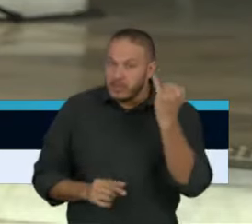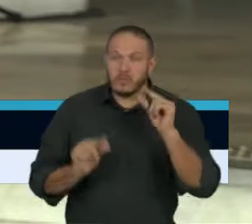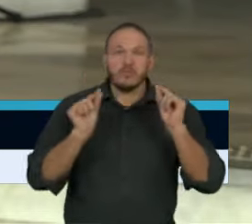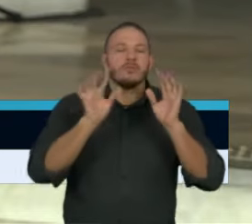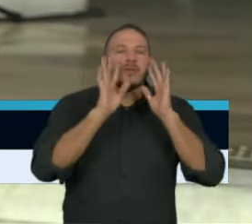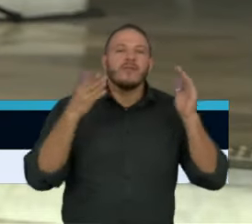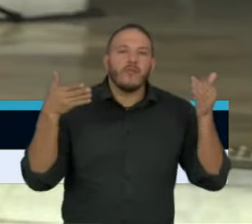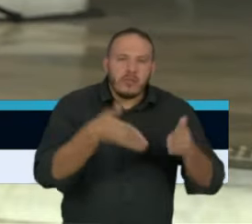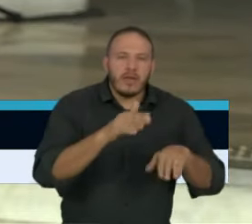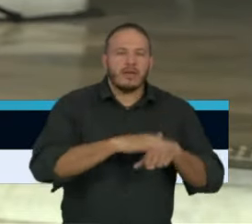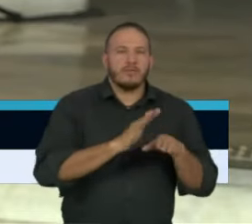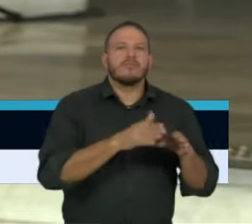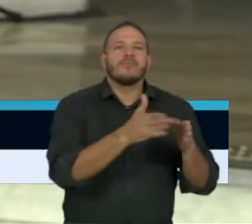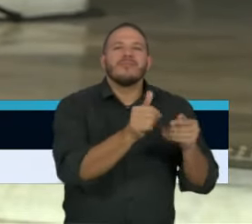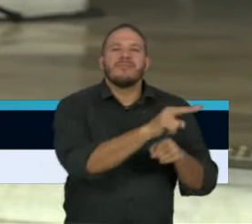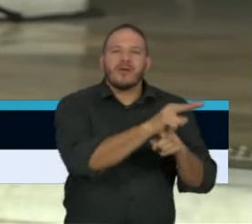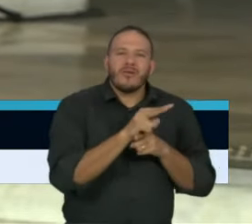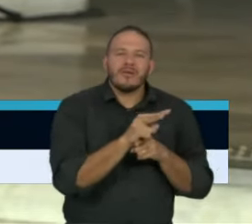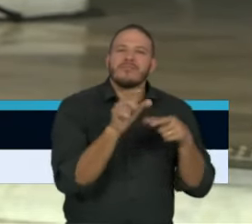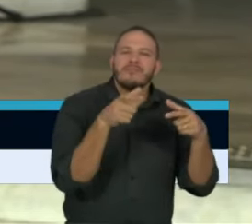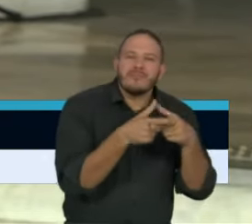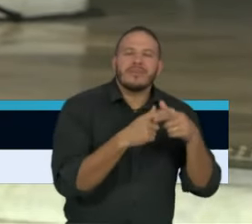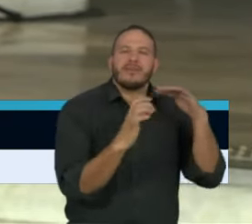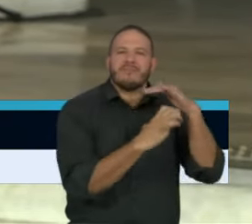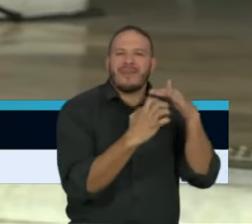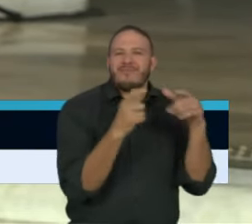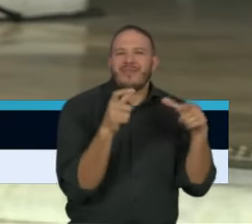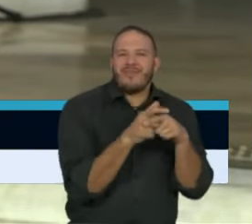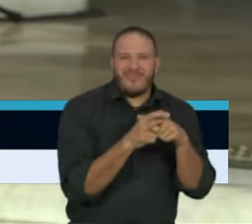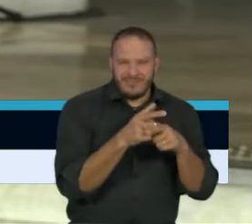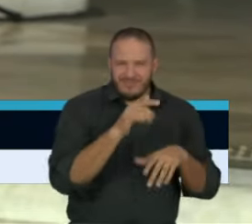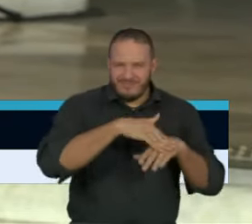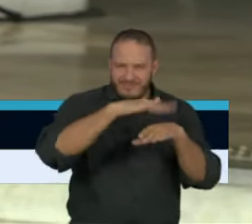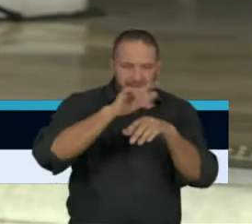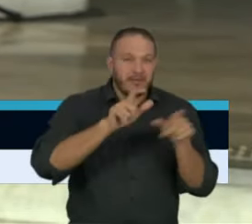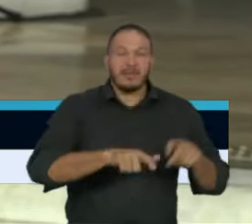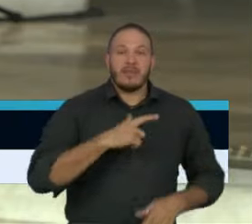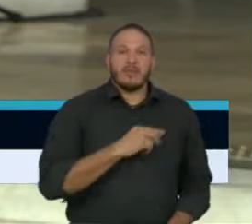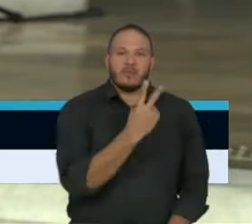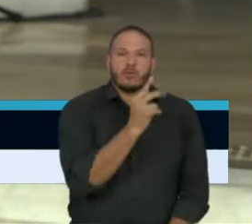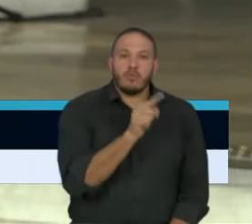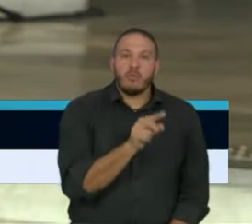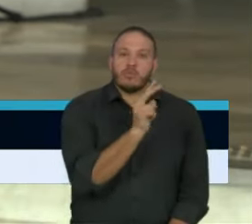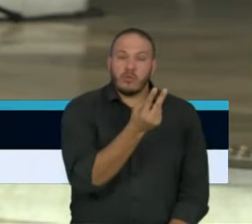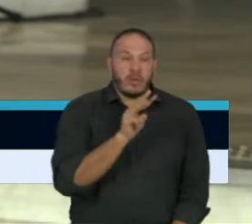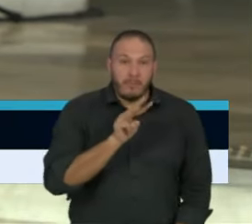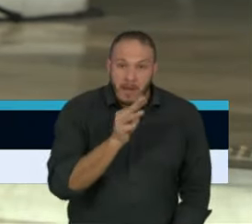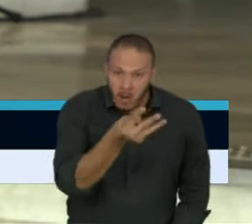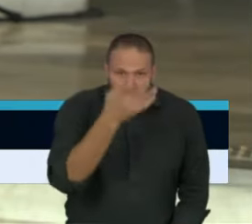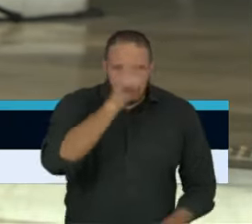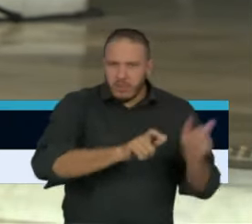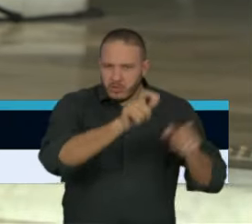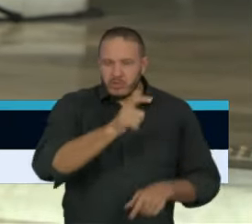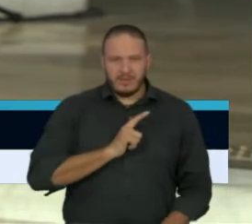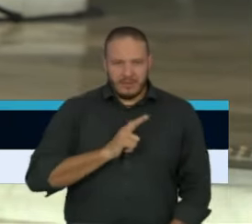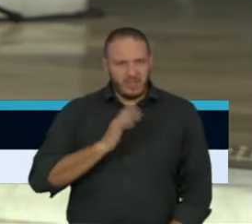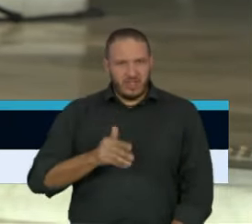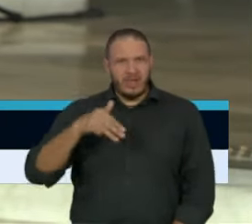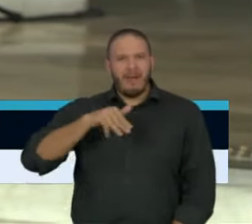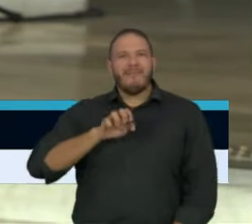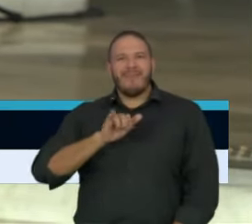ao microcrédito, aos nossos microempreendedores. Nós temos 2,2 milhões de microempreendedores de mês no estado de São